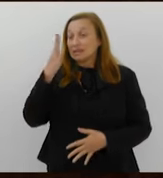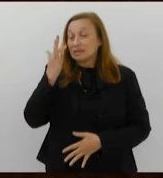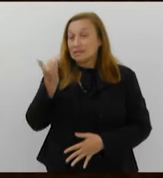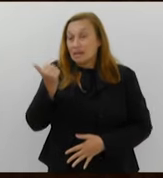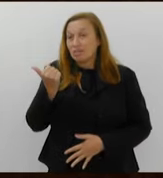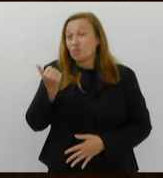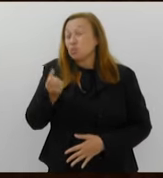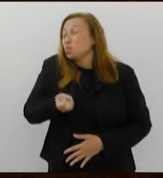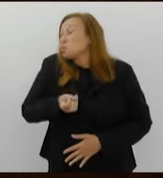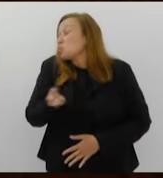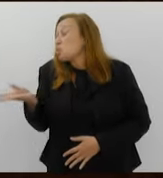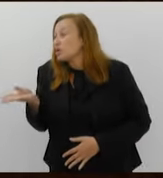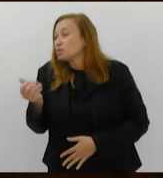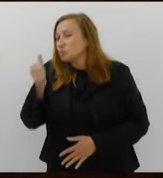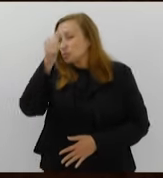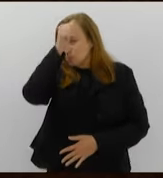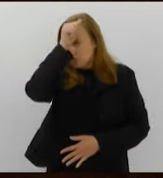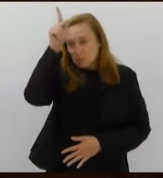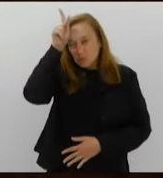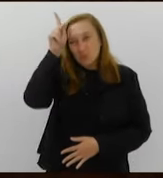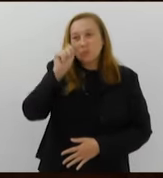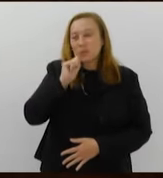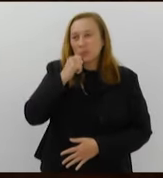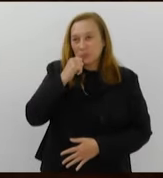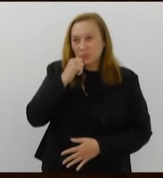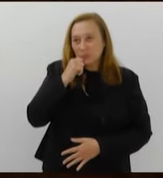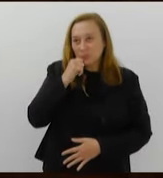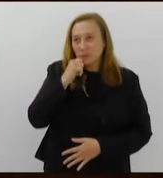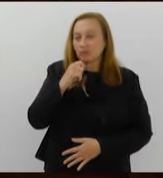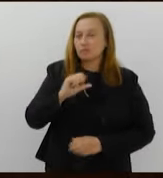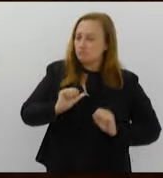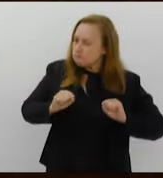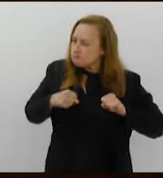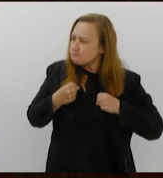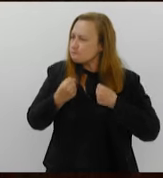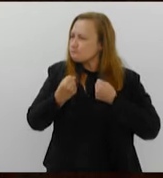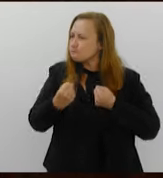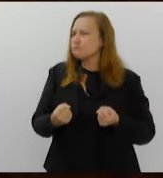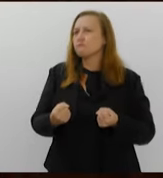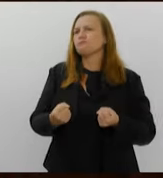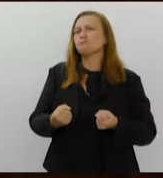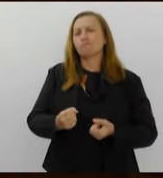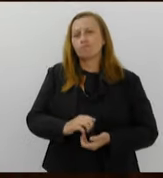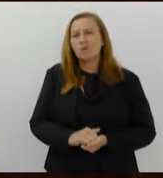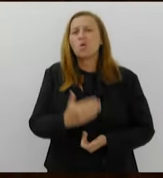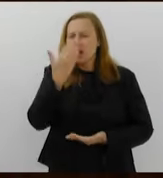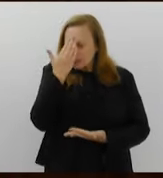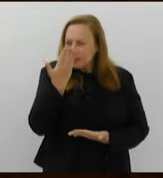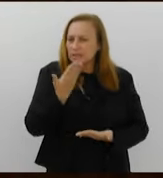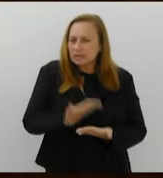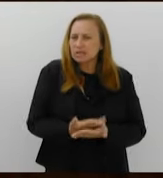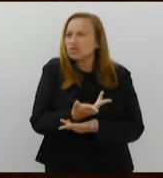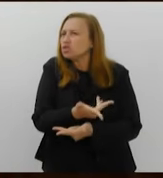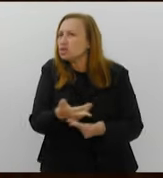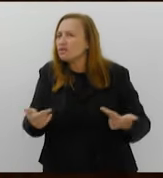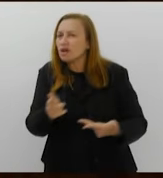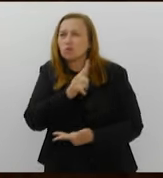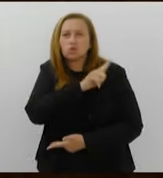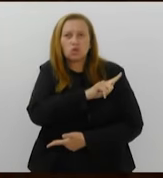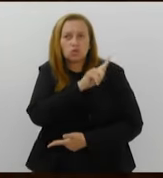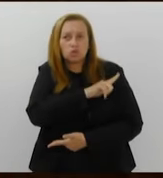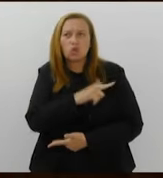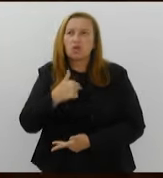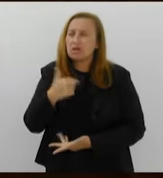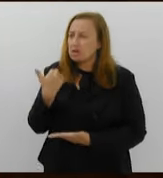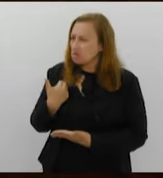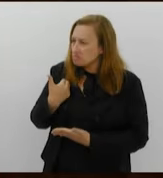aí, o prefeito Eduardo Paes, ele tem se esforçado, como eu acredito que vários dos gestores, e eu